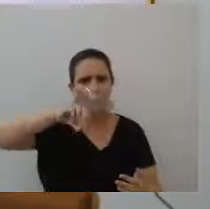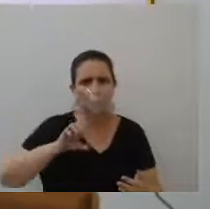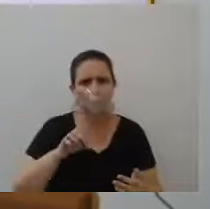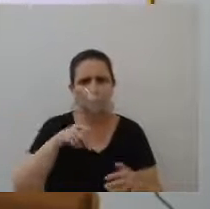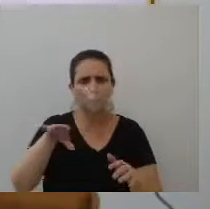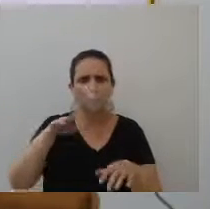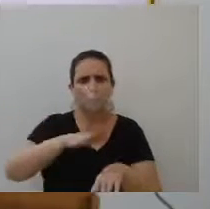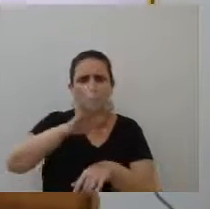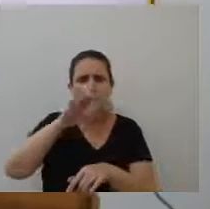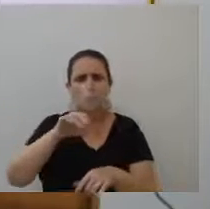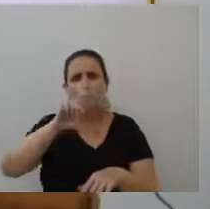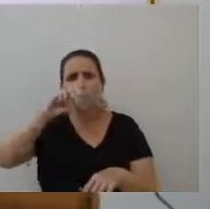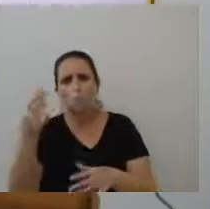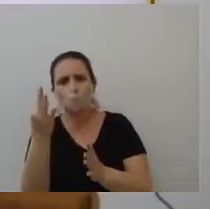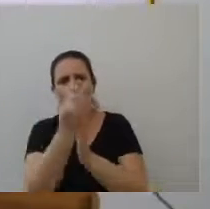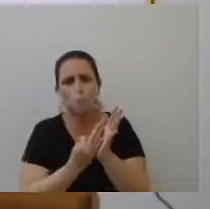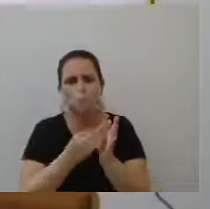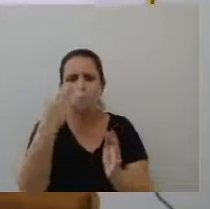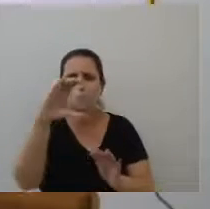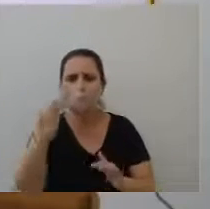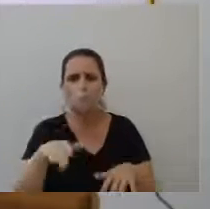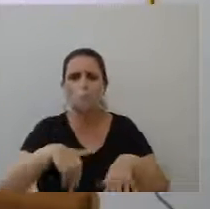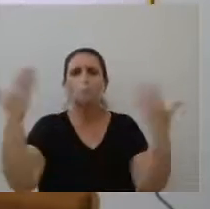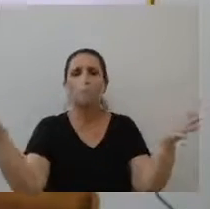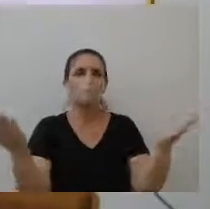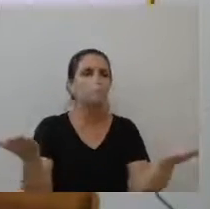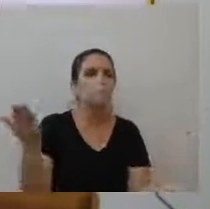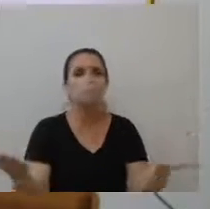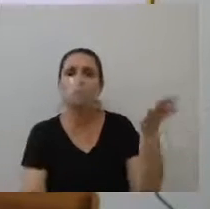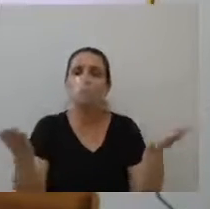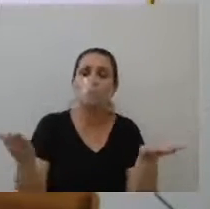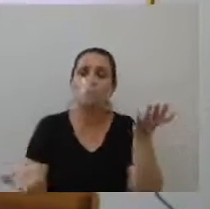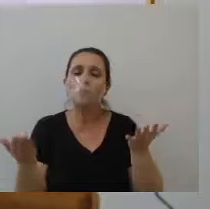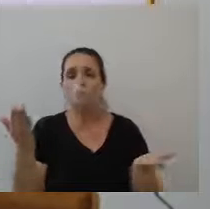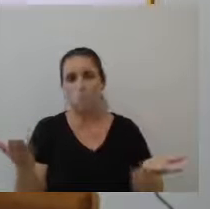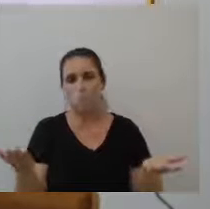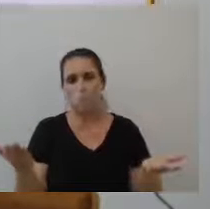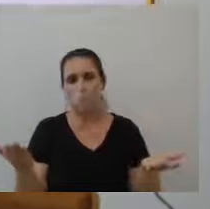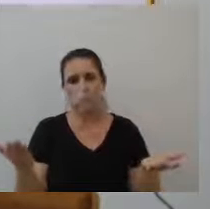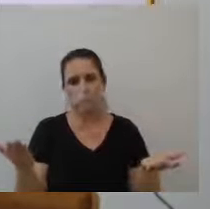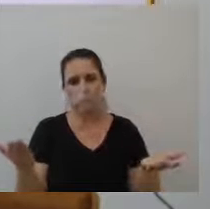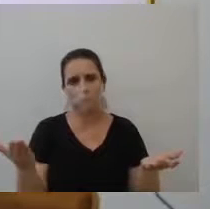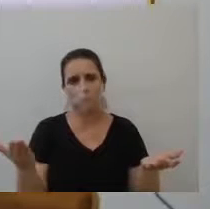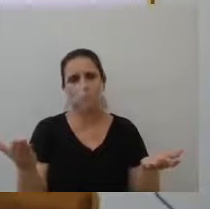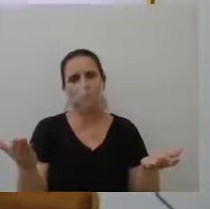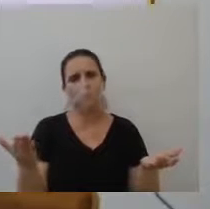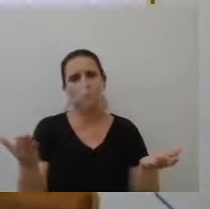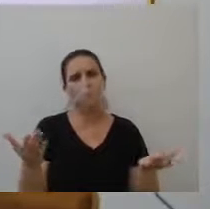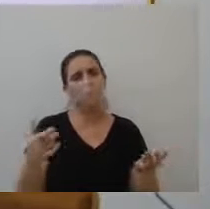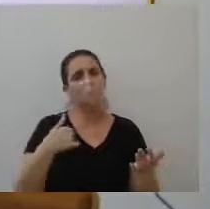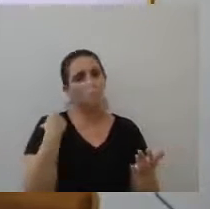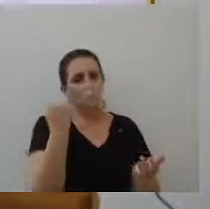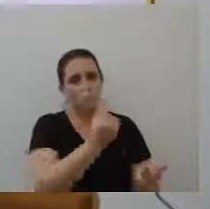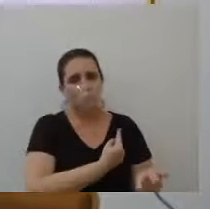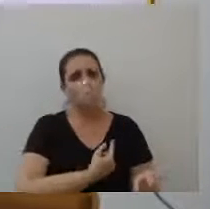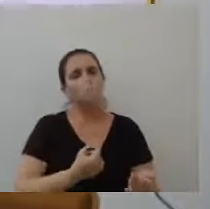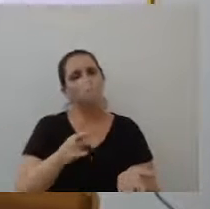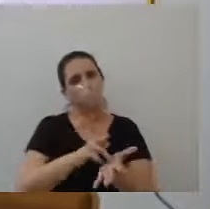escrevi exatamente do jeito que estava lá. O coração de vocês não sentem pelos animais, fauna e flora? Muito